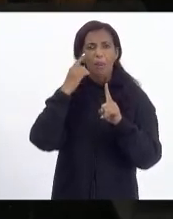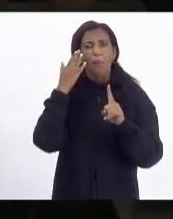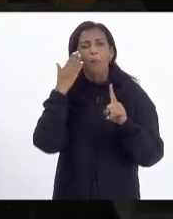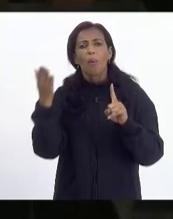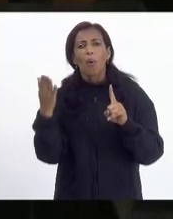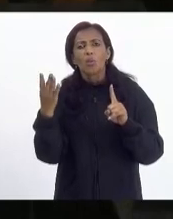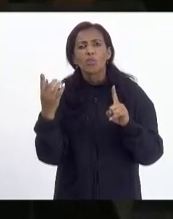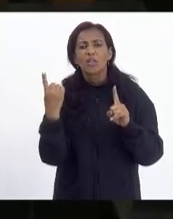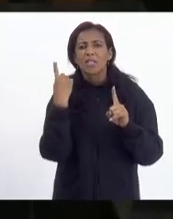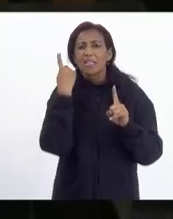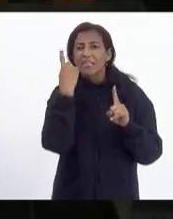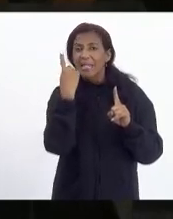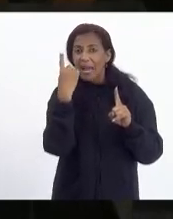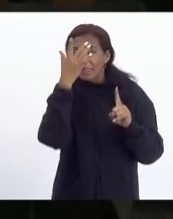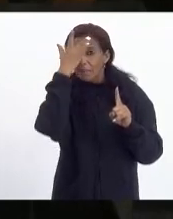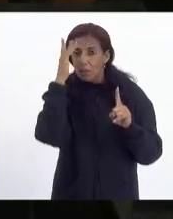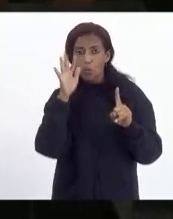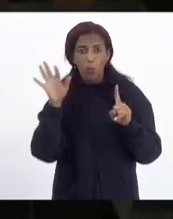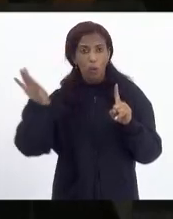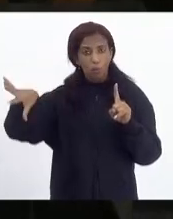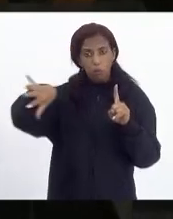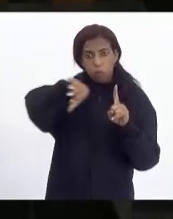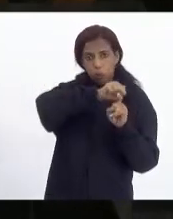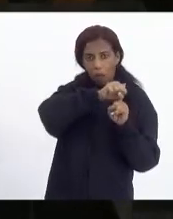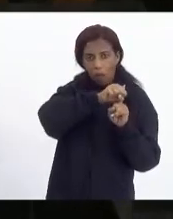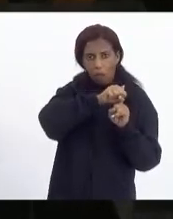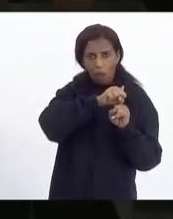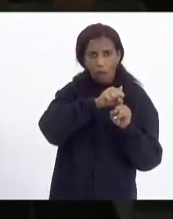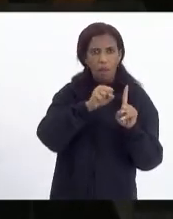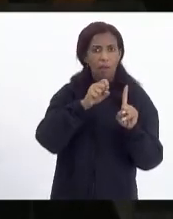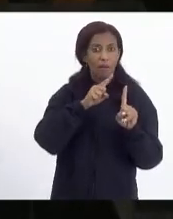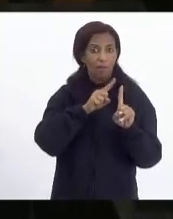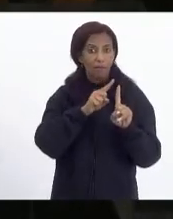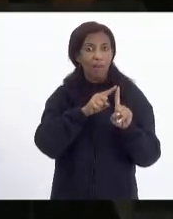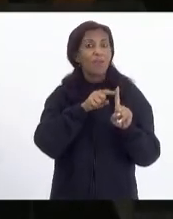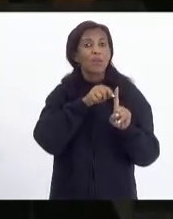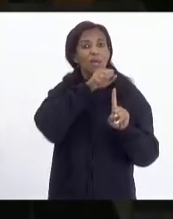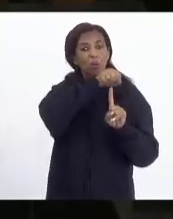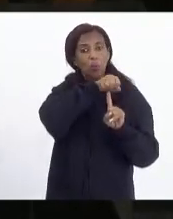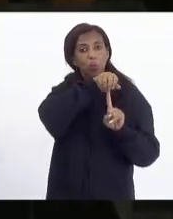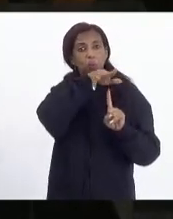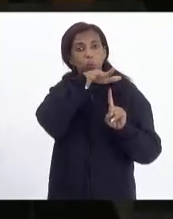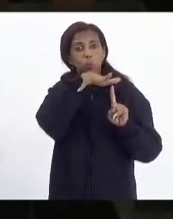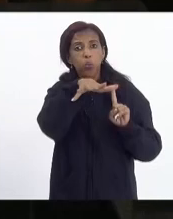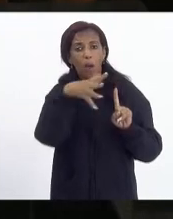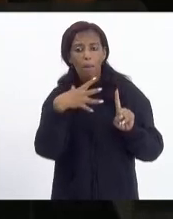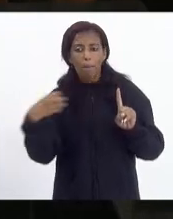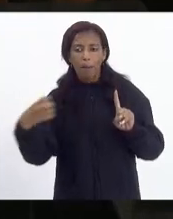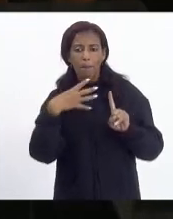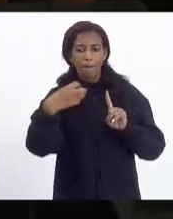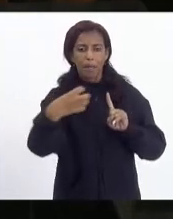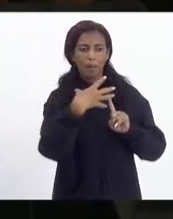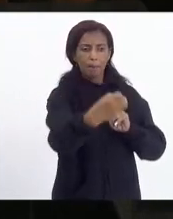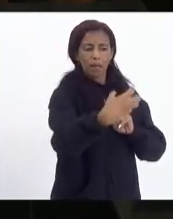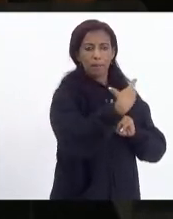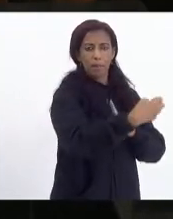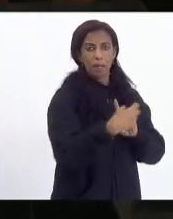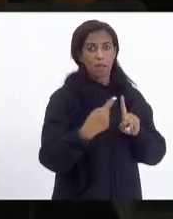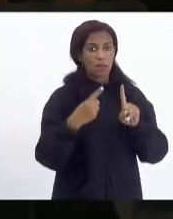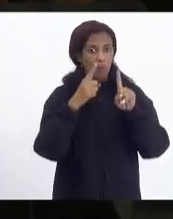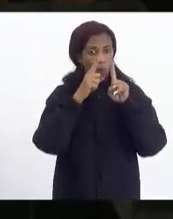cada cidadão que se contamina vai contaminá-la outro se for 1,2